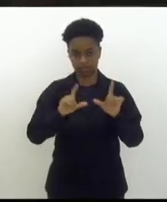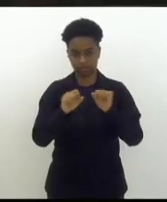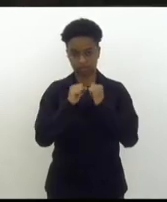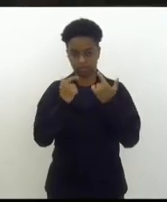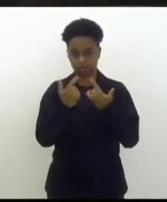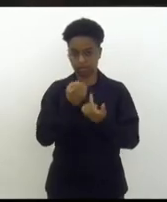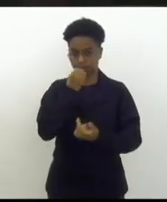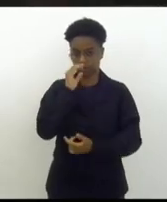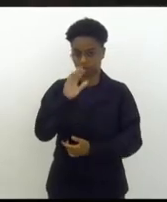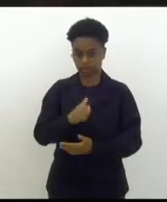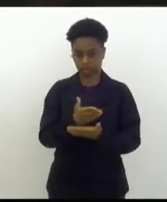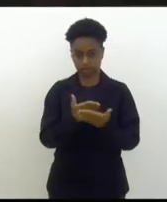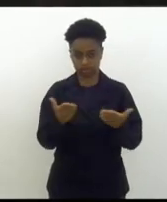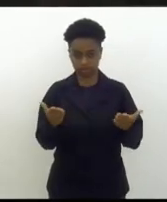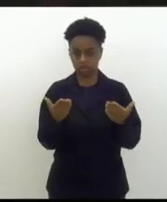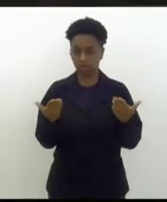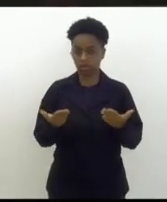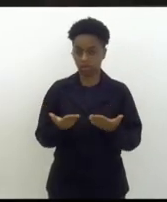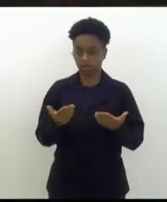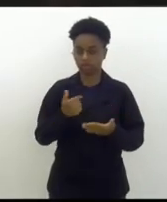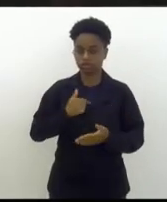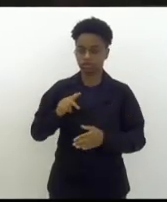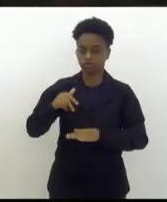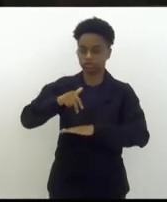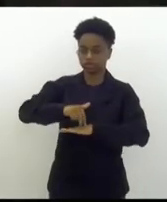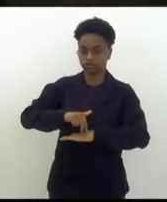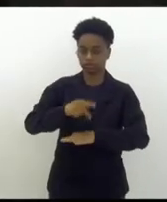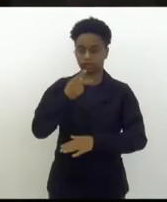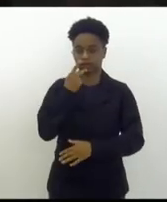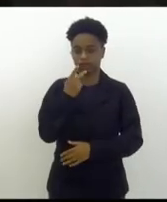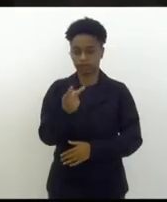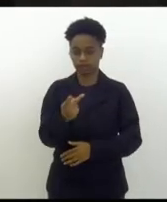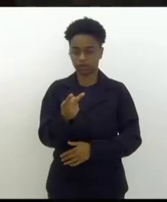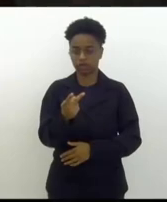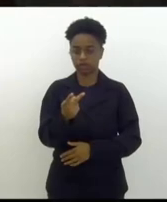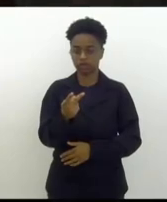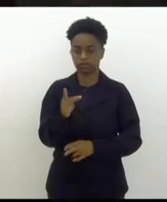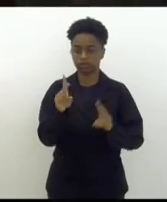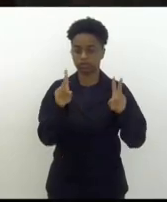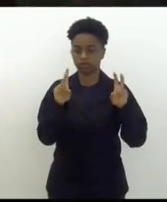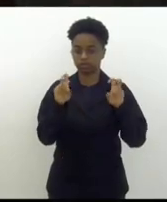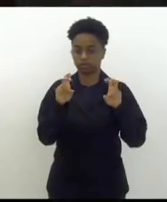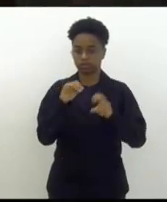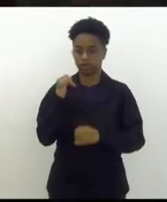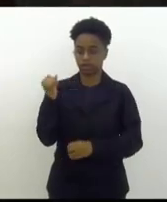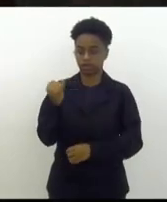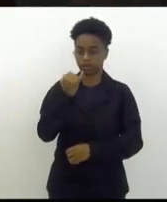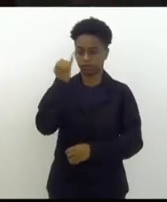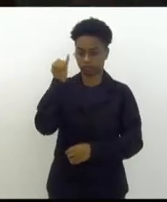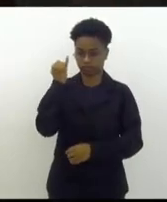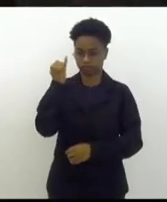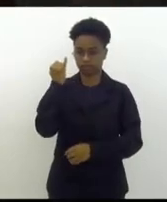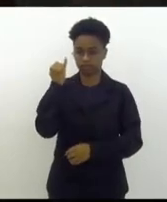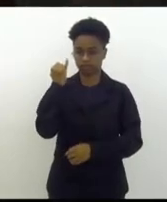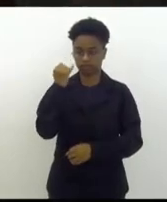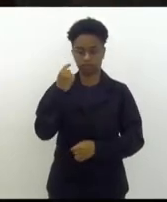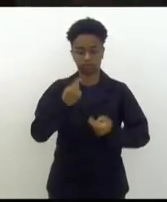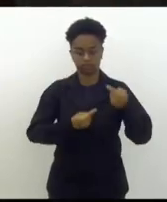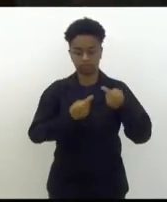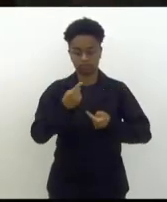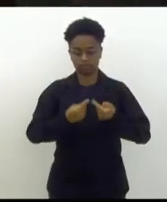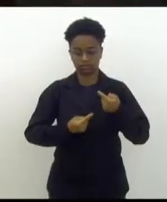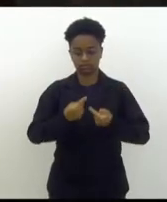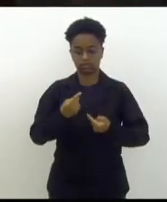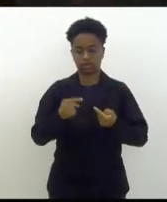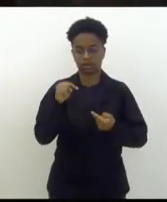tarde hoje eu subo A Tribuna para falar sobre um tema muito importante que vem sido debatido